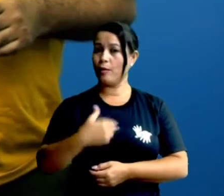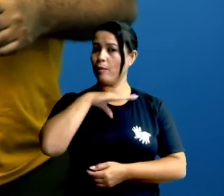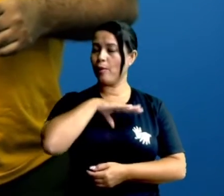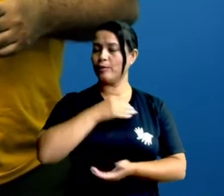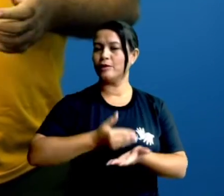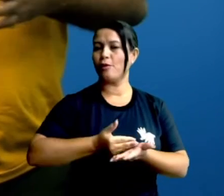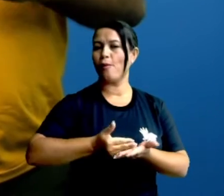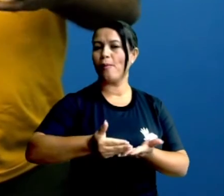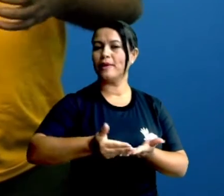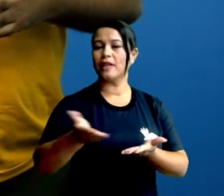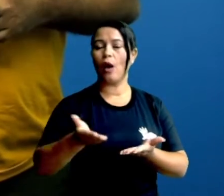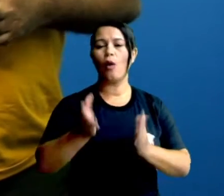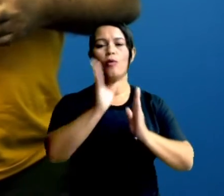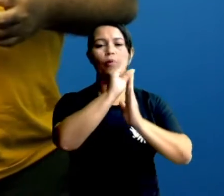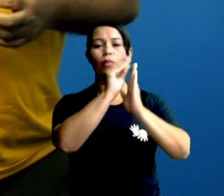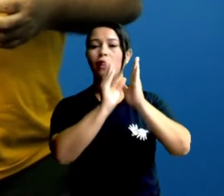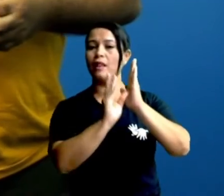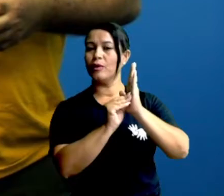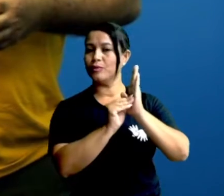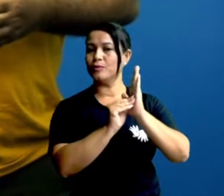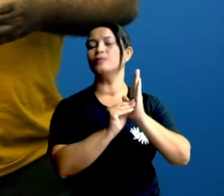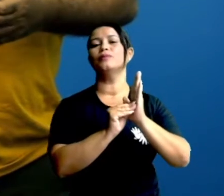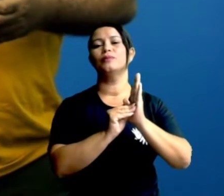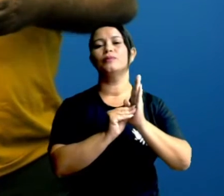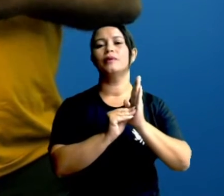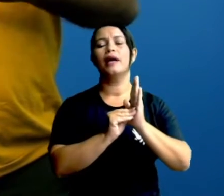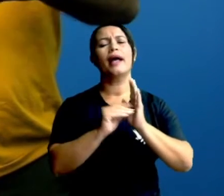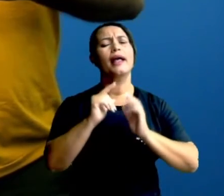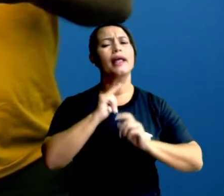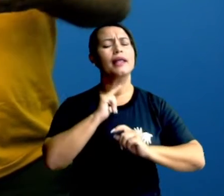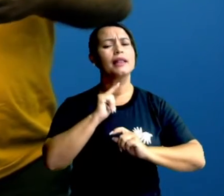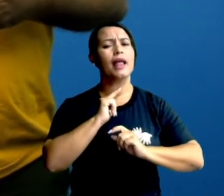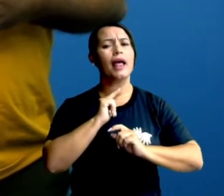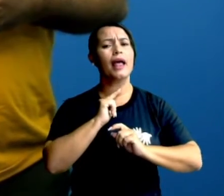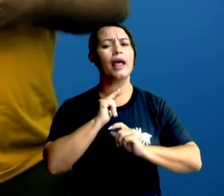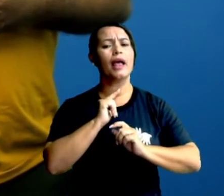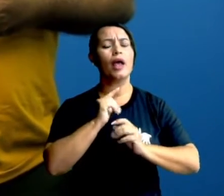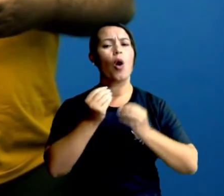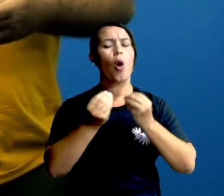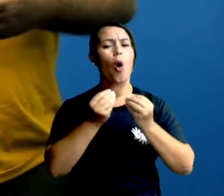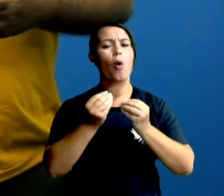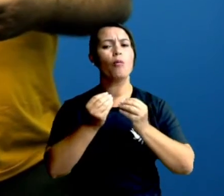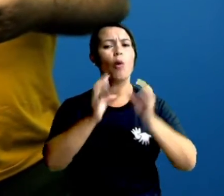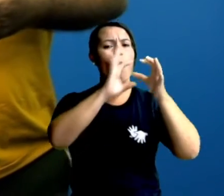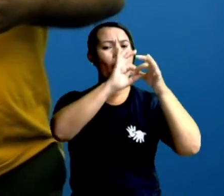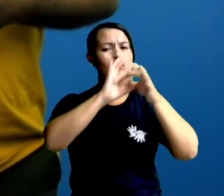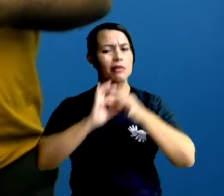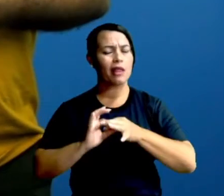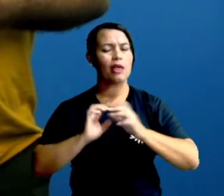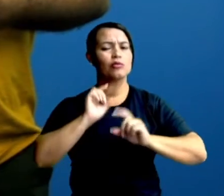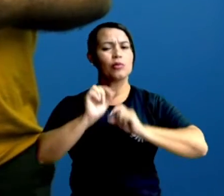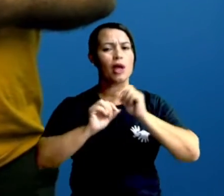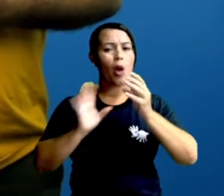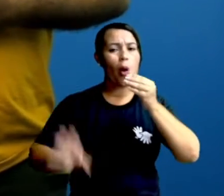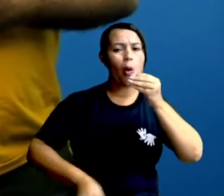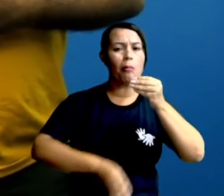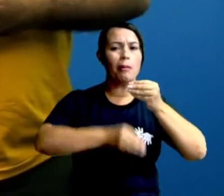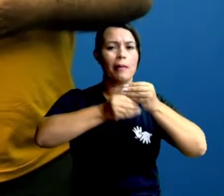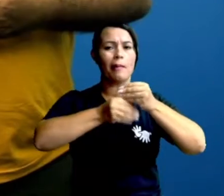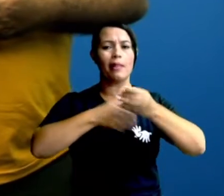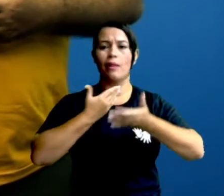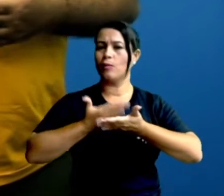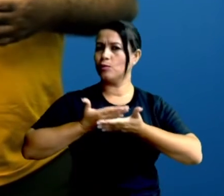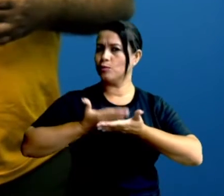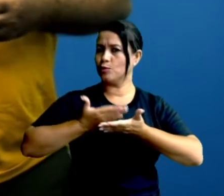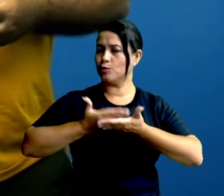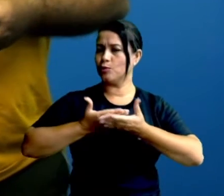inicia um conteúdo que tem por finalidade complementar, não é, o